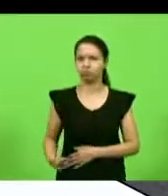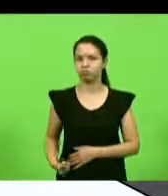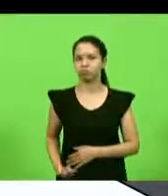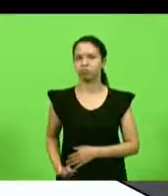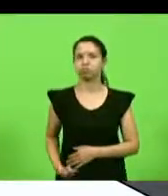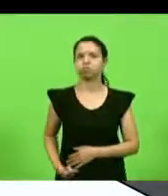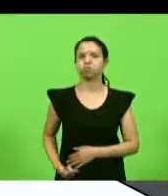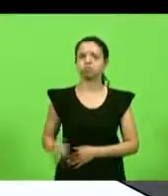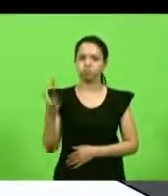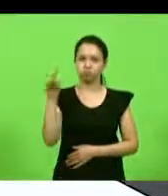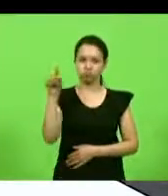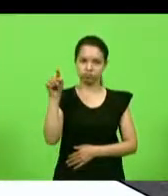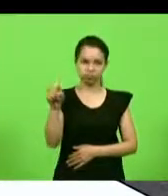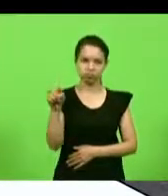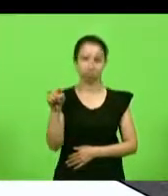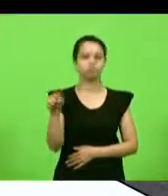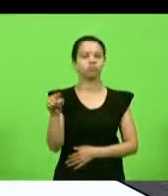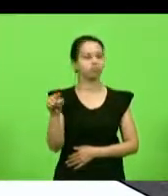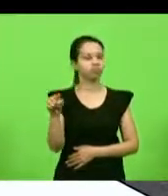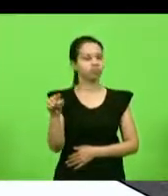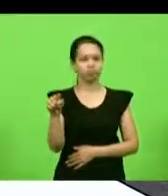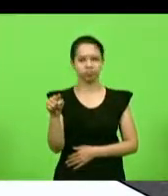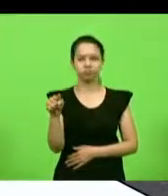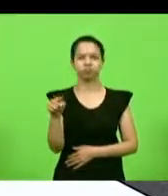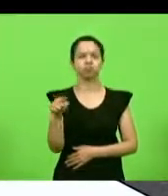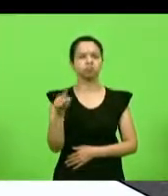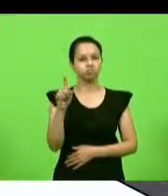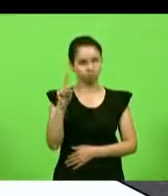Isso é humilhante para o nosso Estado.